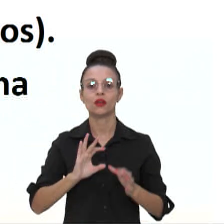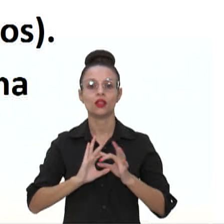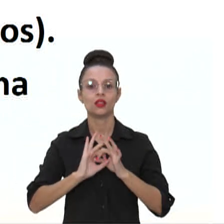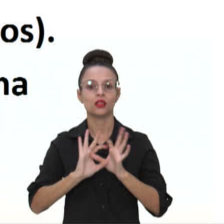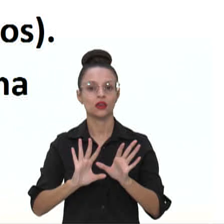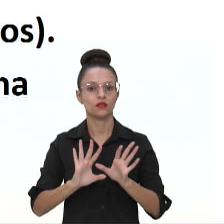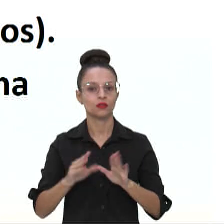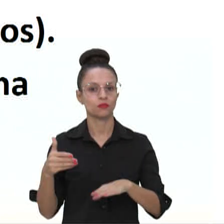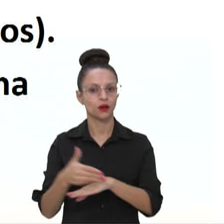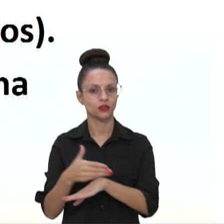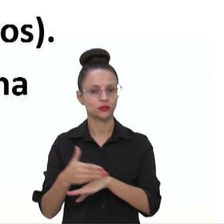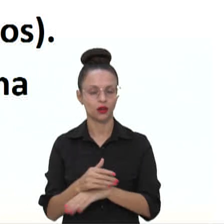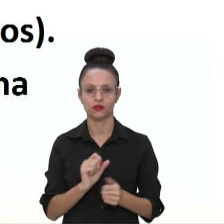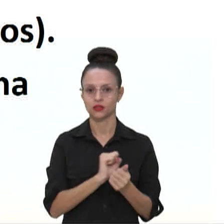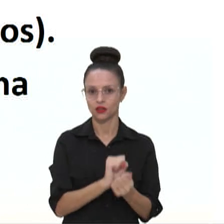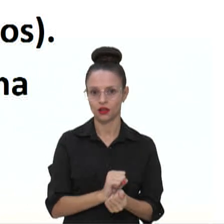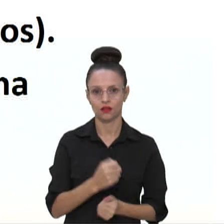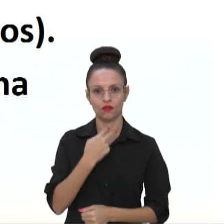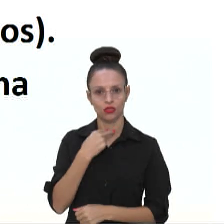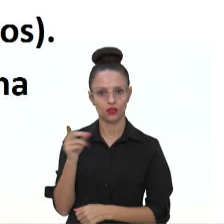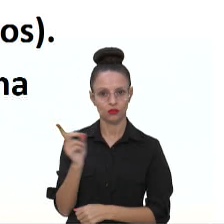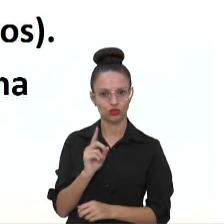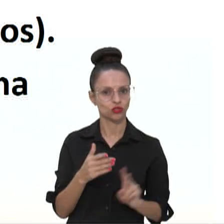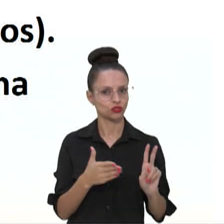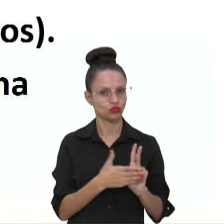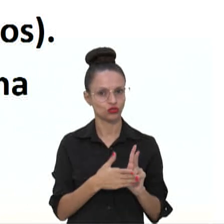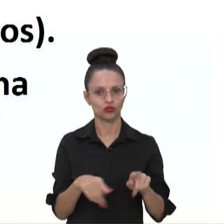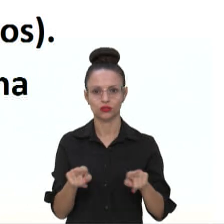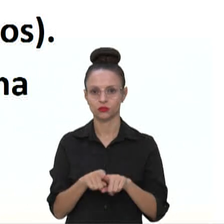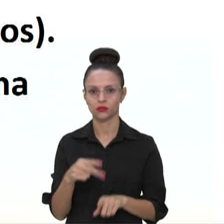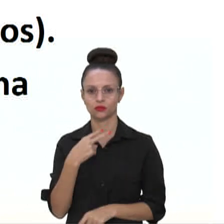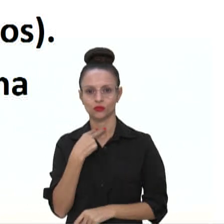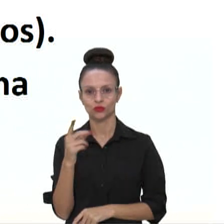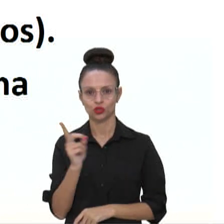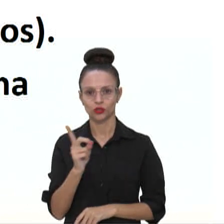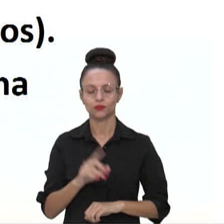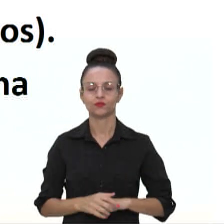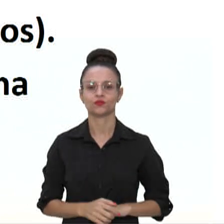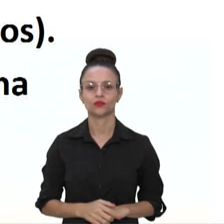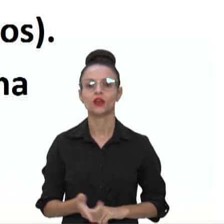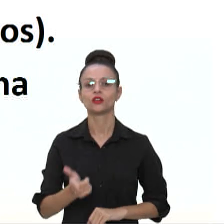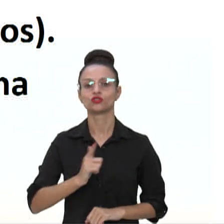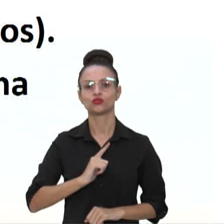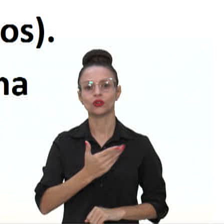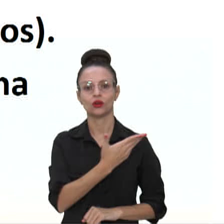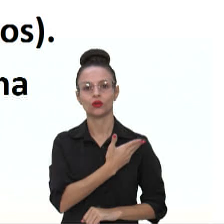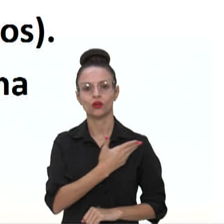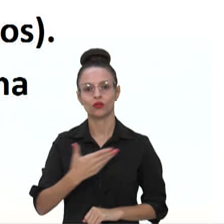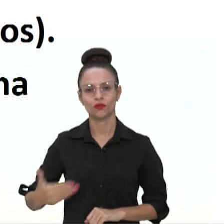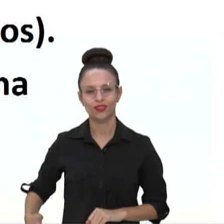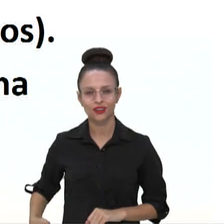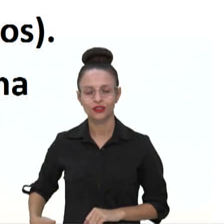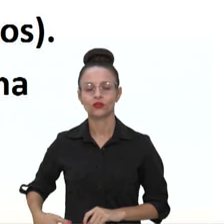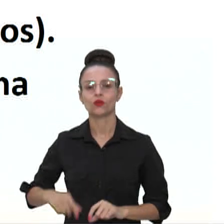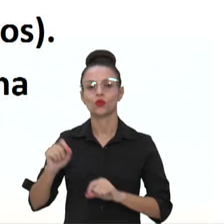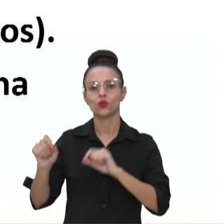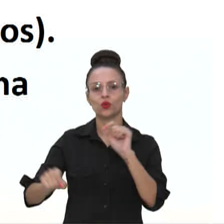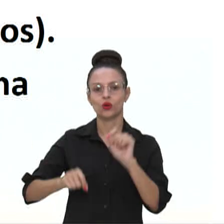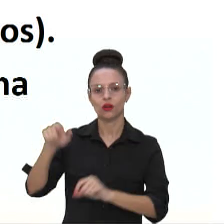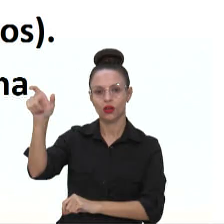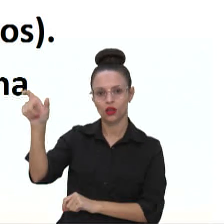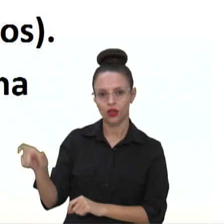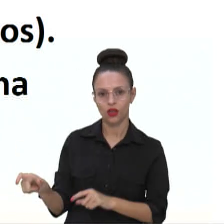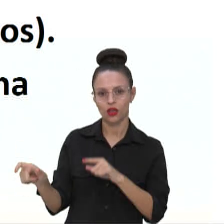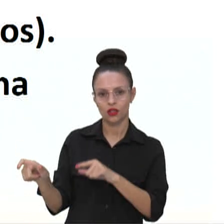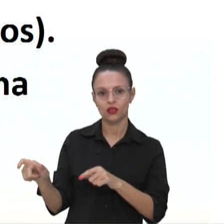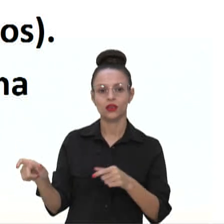assembleias, importante. Escravos não, nem indígenas. Havia o governador, que podia tanto ser nomeado pelo